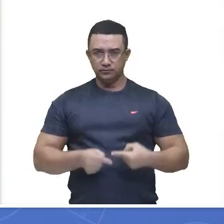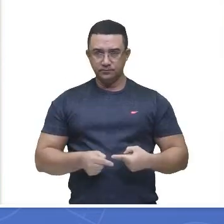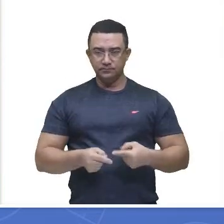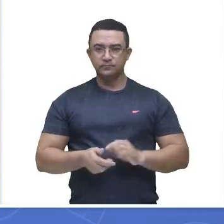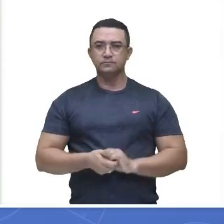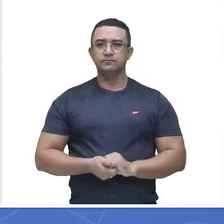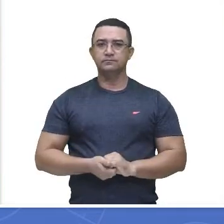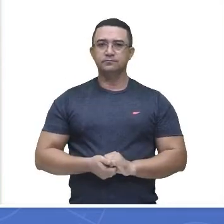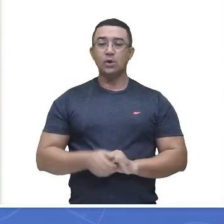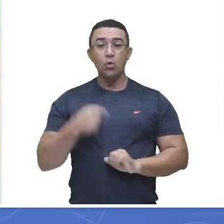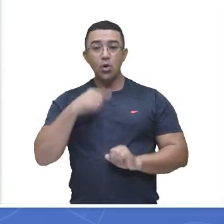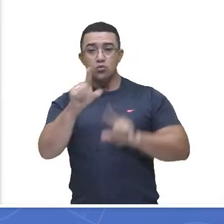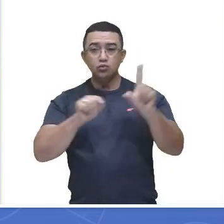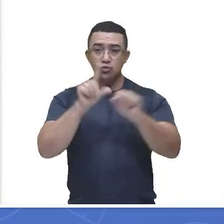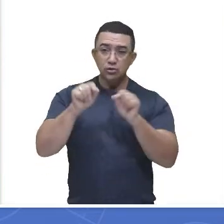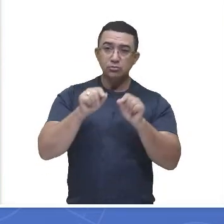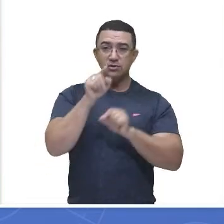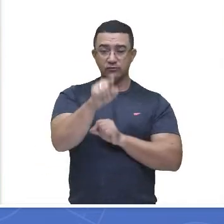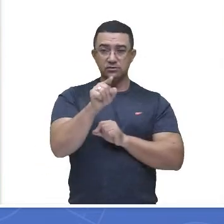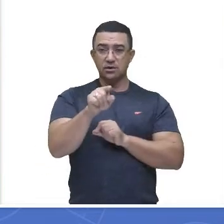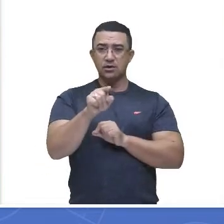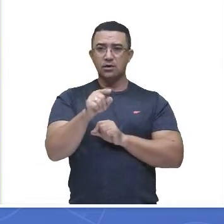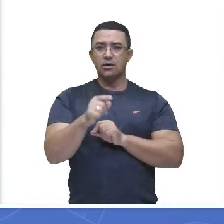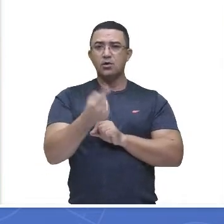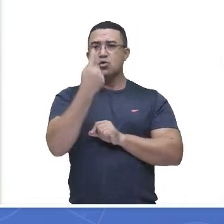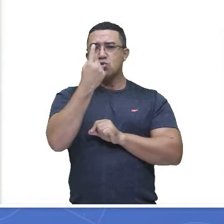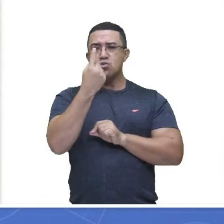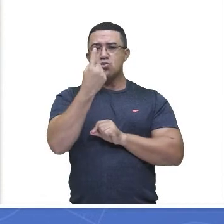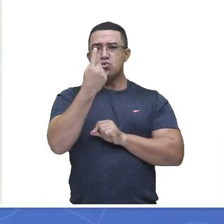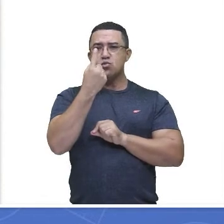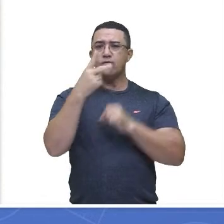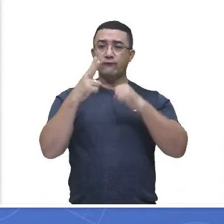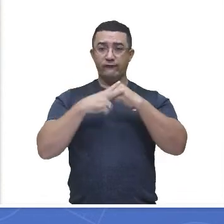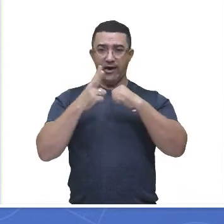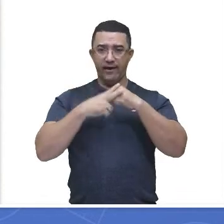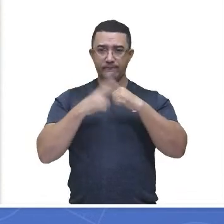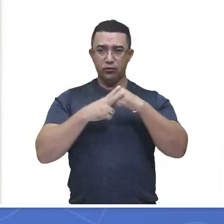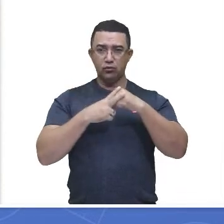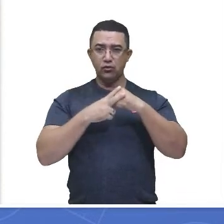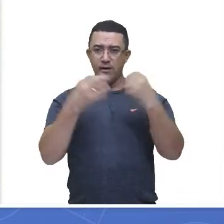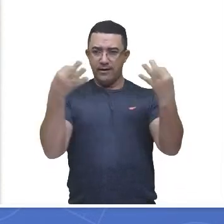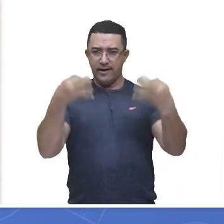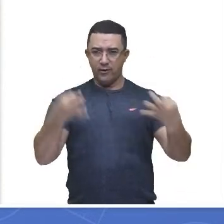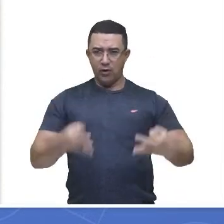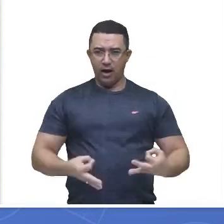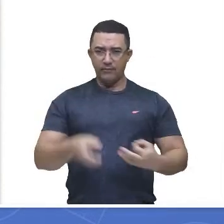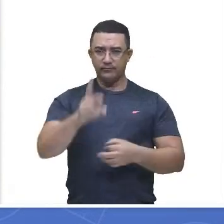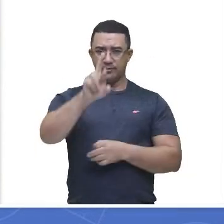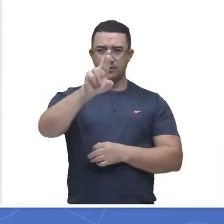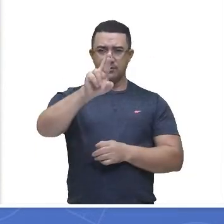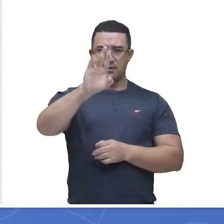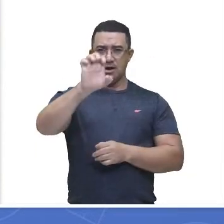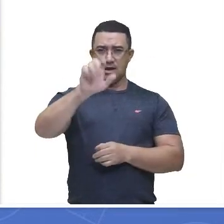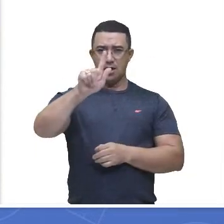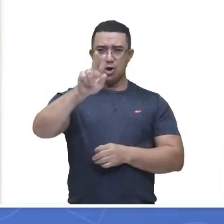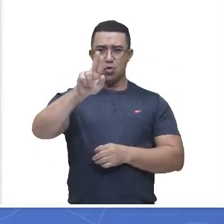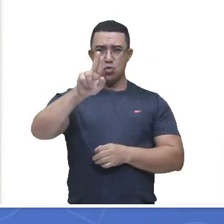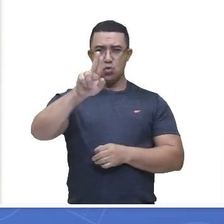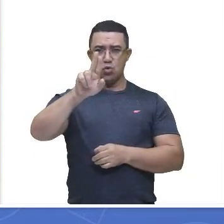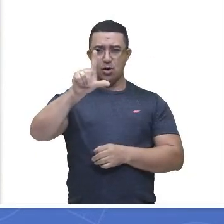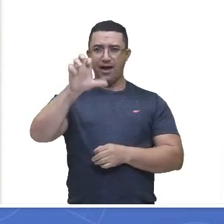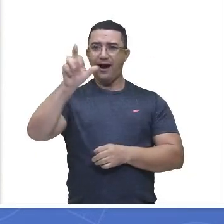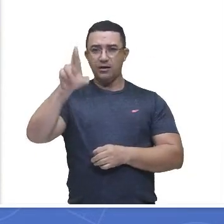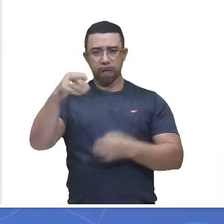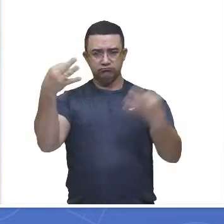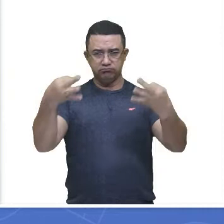eu selecionei para você um verbo regular, e quando a gente fala de verbo regular, são aqueles verbos que não sofrem